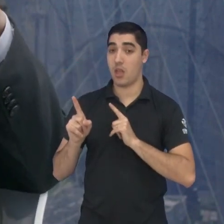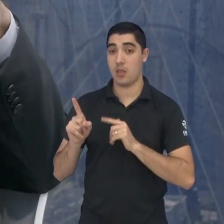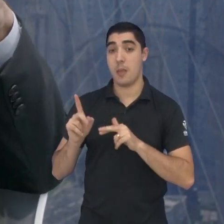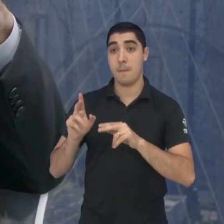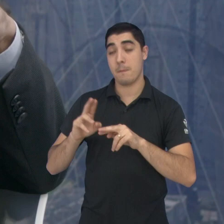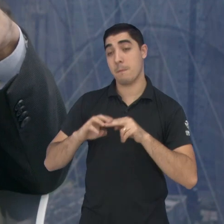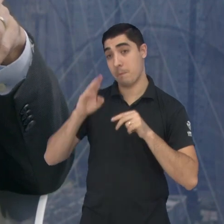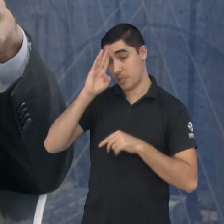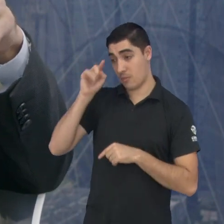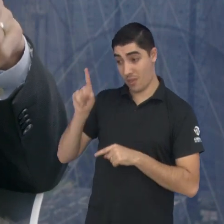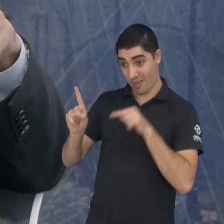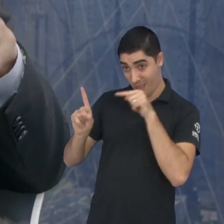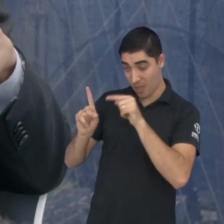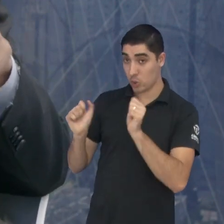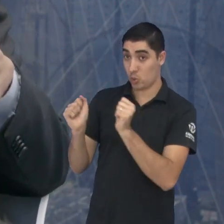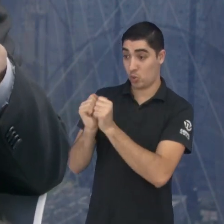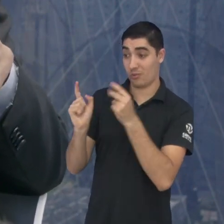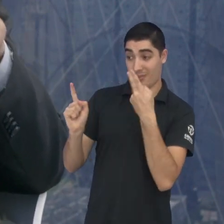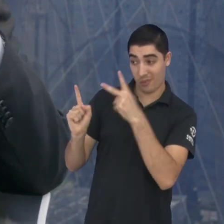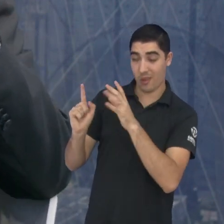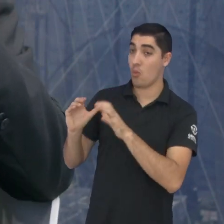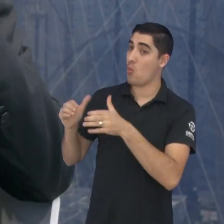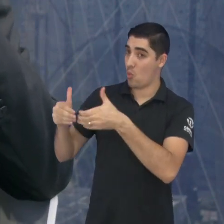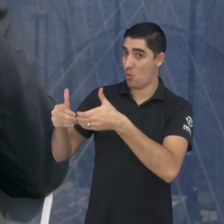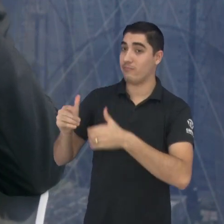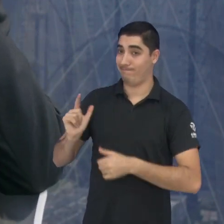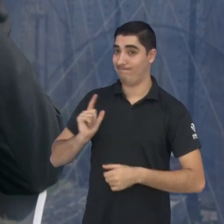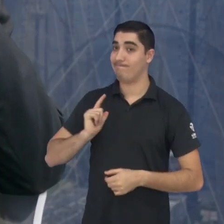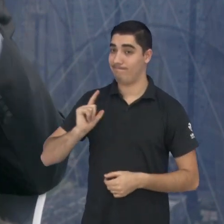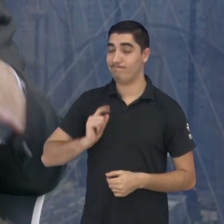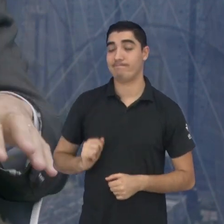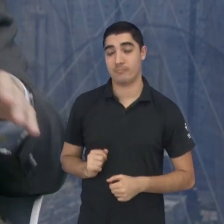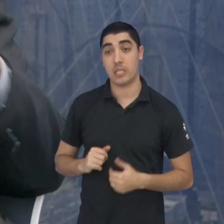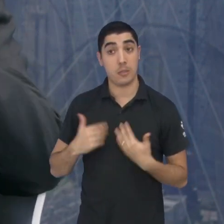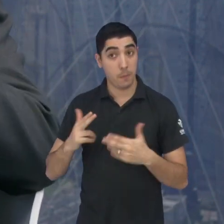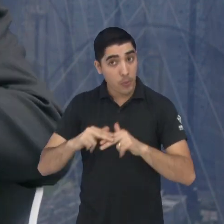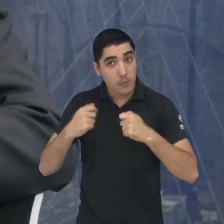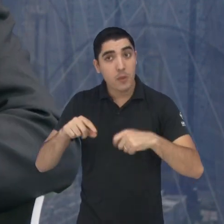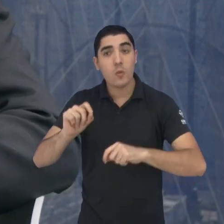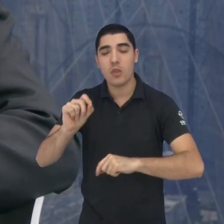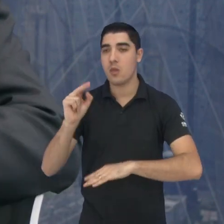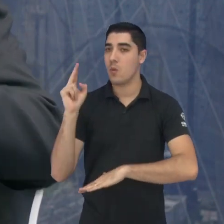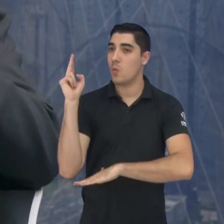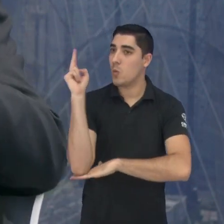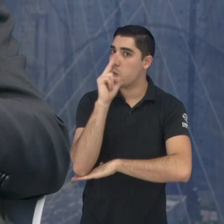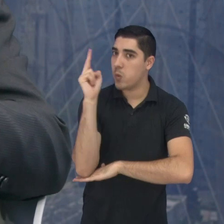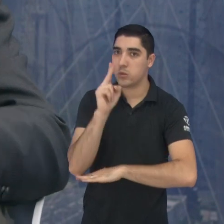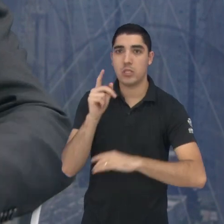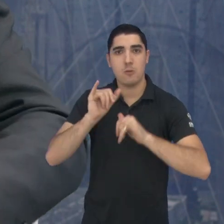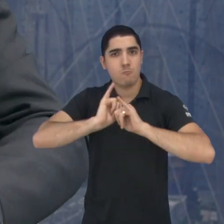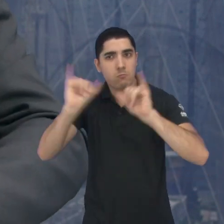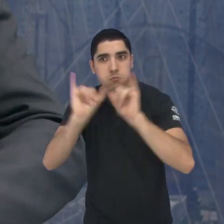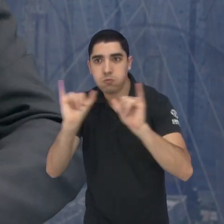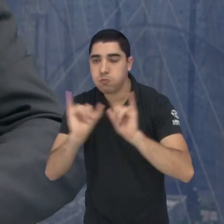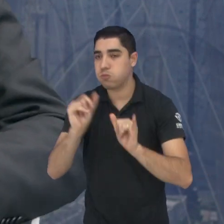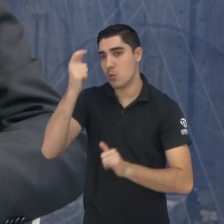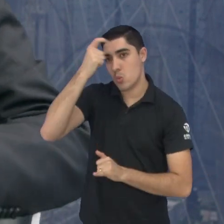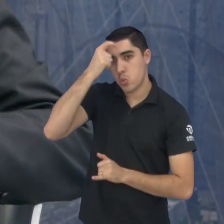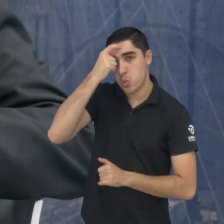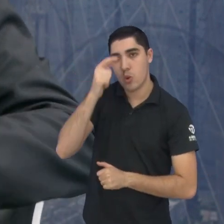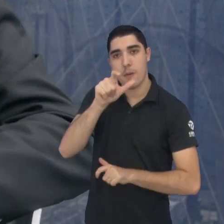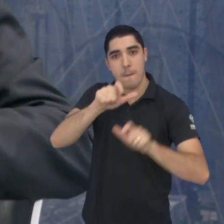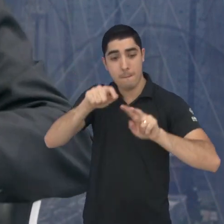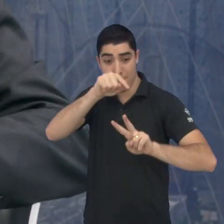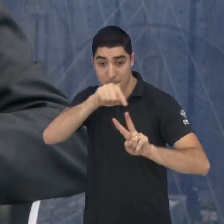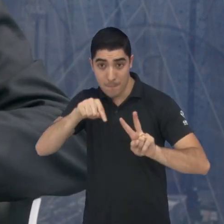membros do seu grupo. Então, eu acredito que isso seja algo assim urgente para ser conversado, para ser pontuado, né, para que os